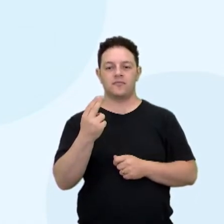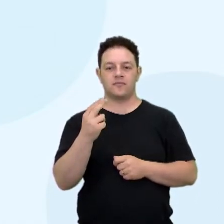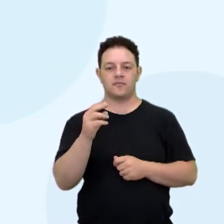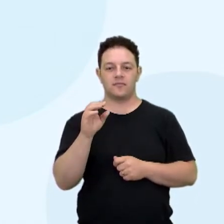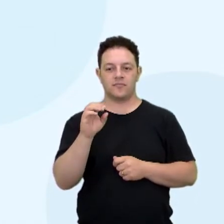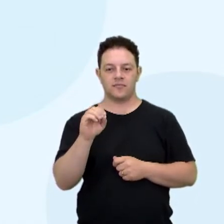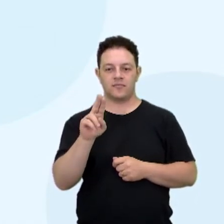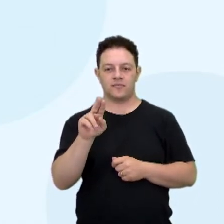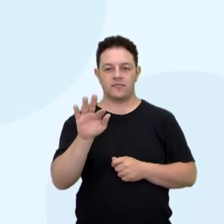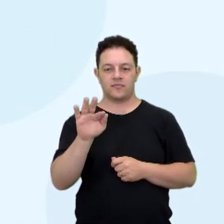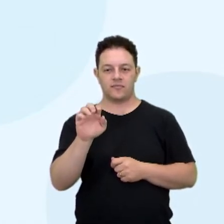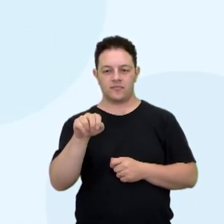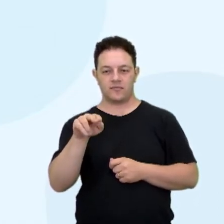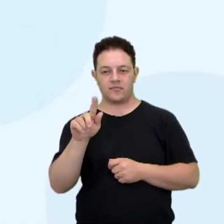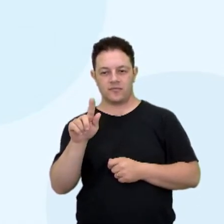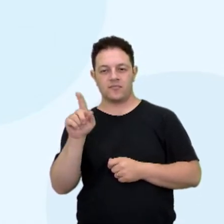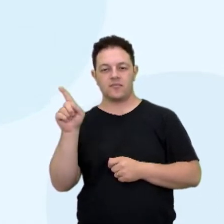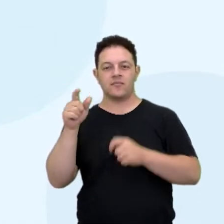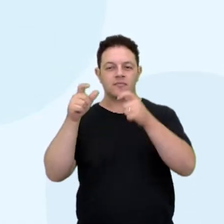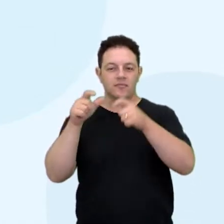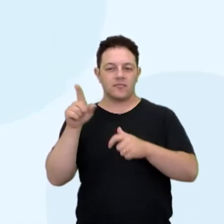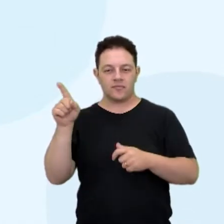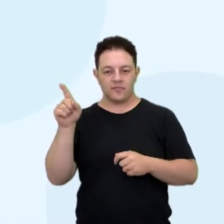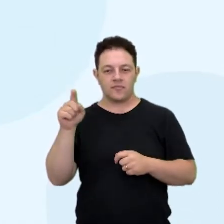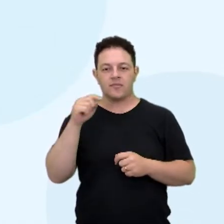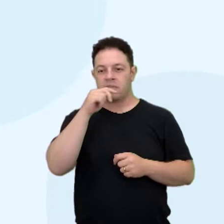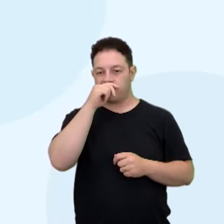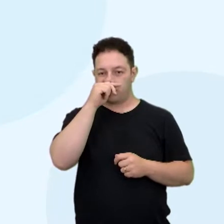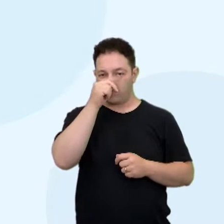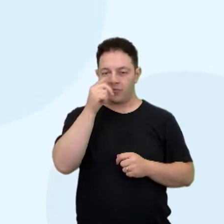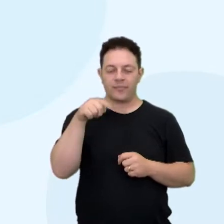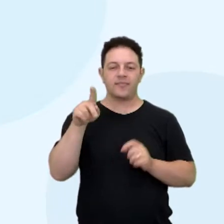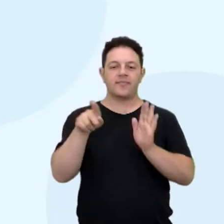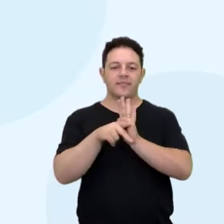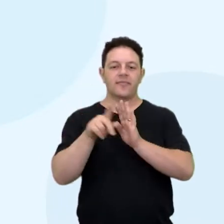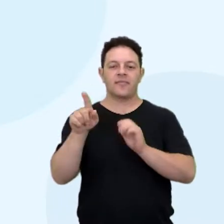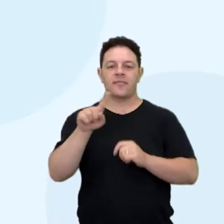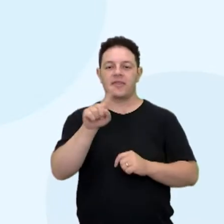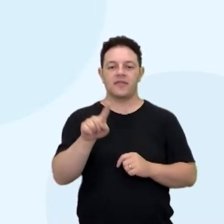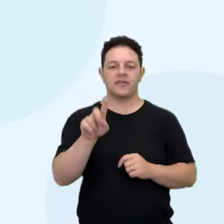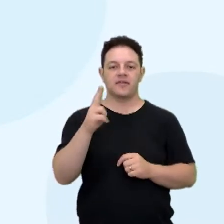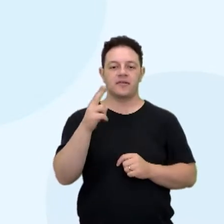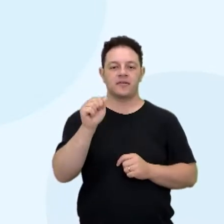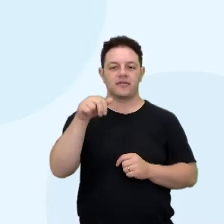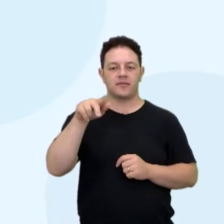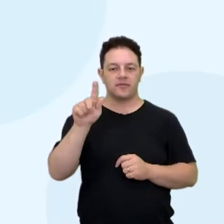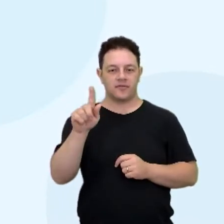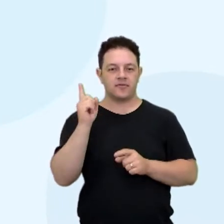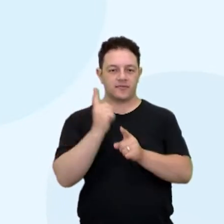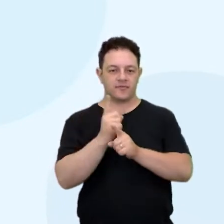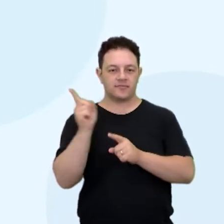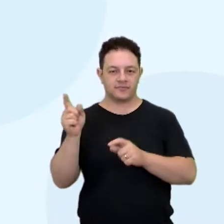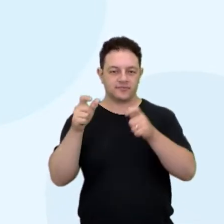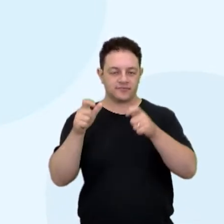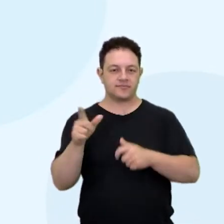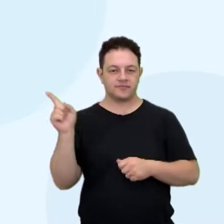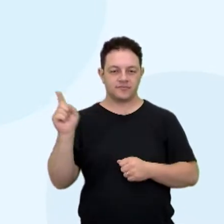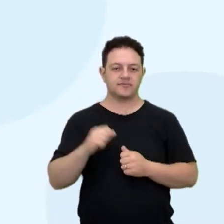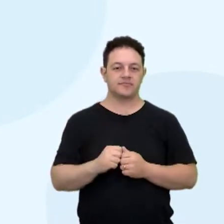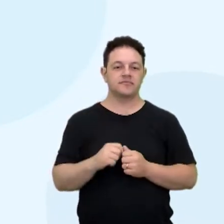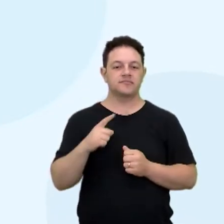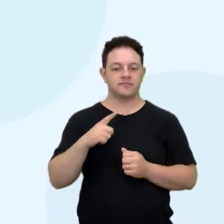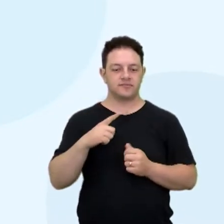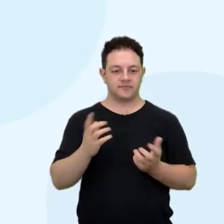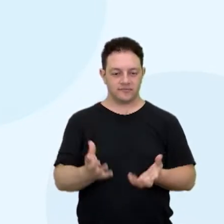aí de catavento aí de Zhang, né? Que é essa imagem aí que vocês estão vendo aí, né? Então ela consistia na realidade numa jarra de